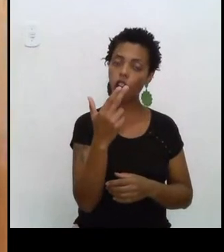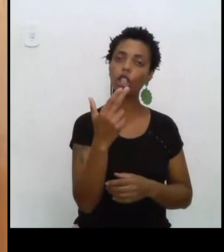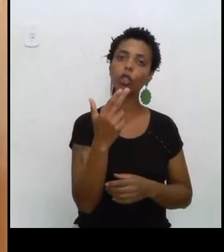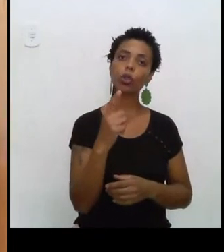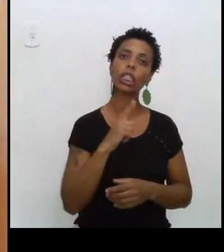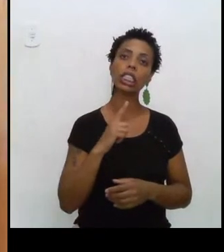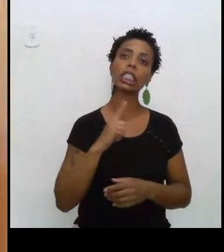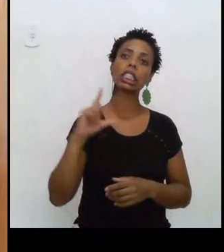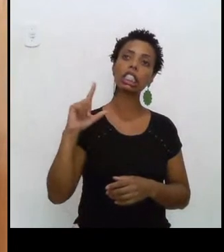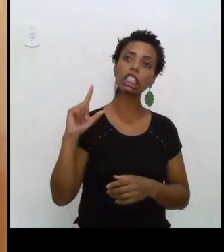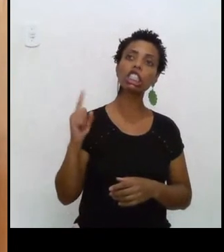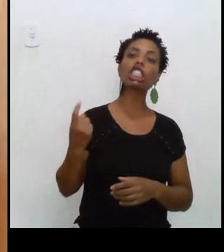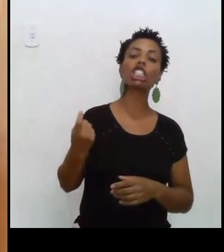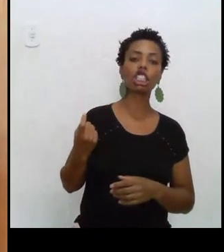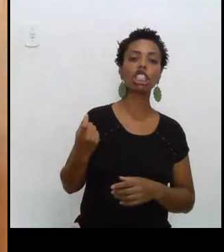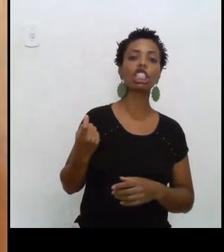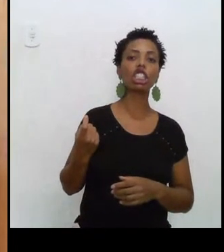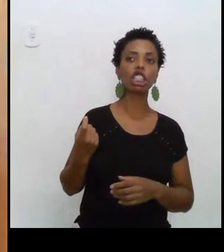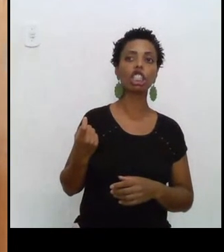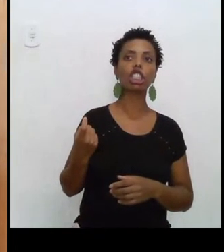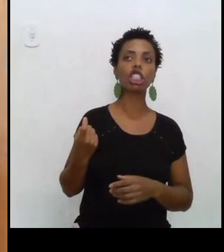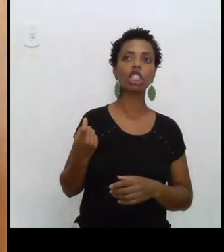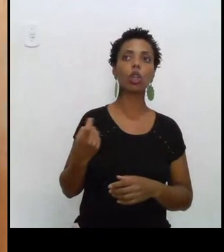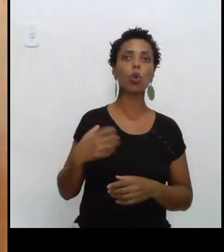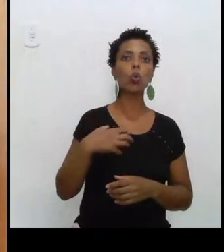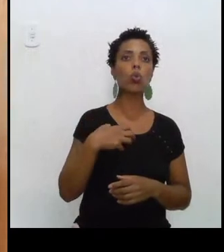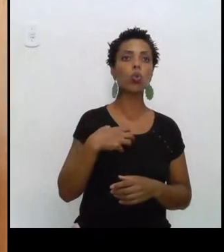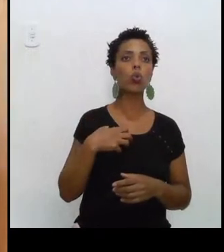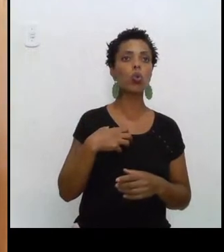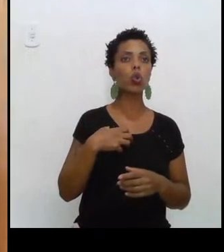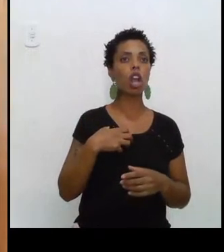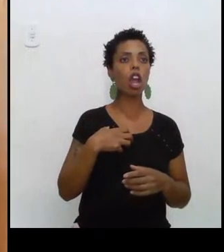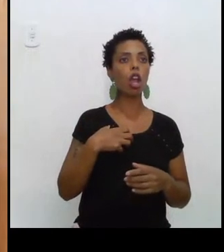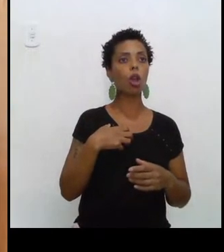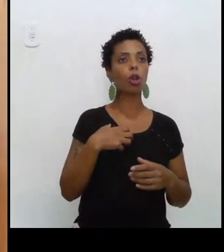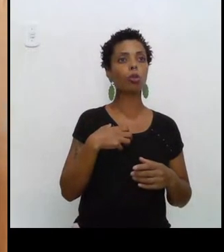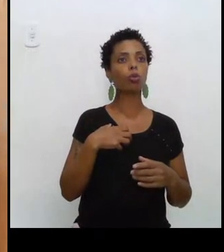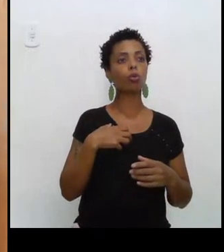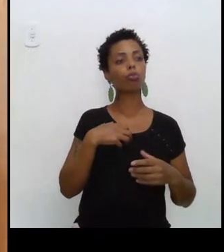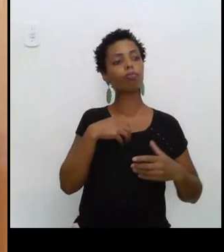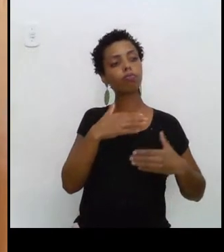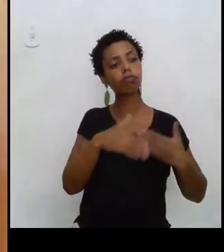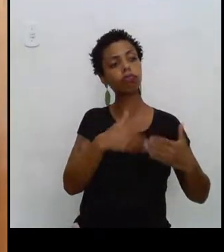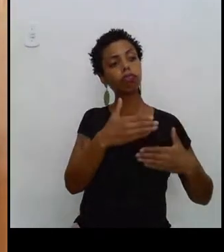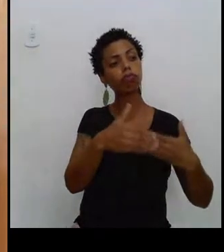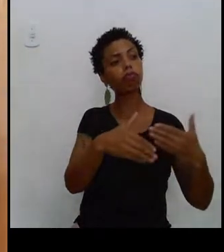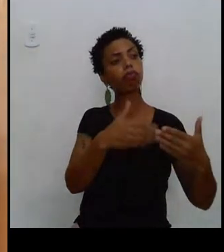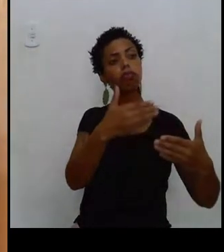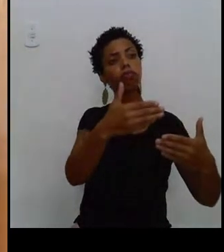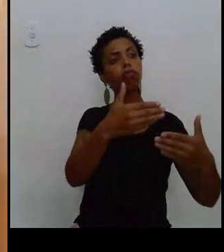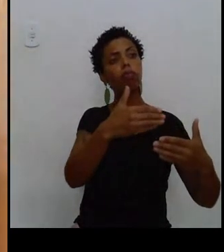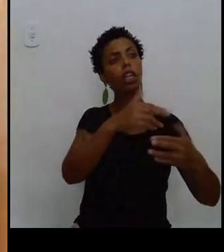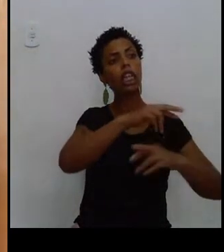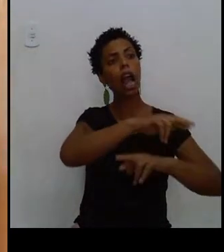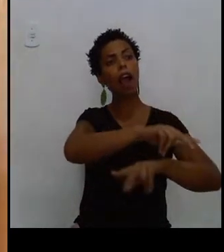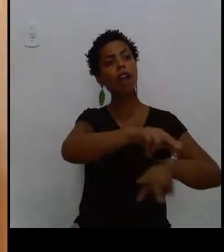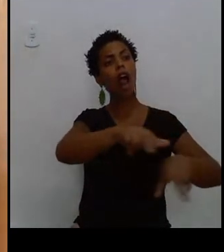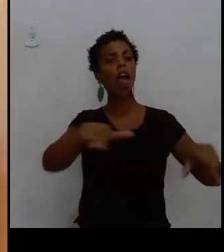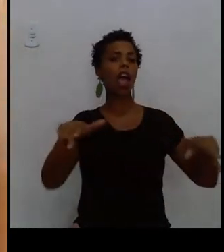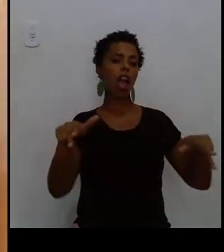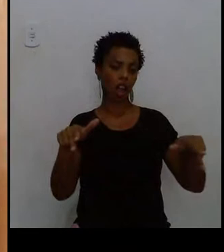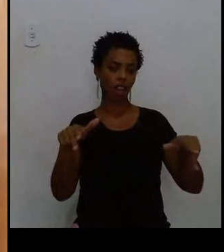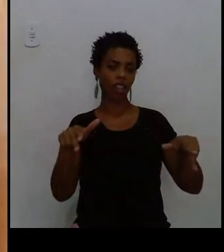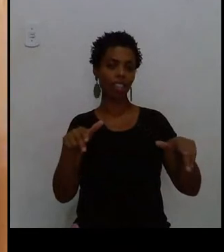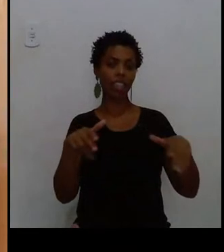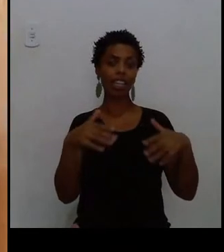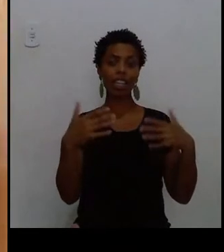pior que é bem queria eu vou lá que aqui nesse o Parque União das organizações